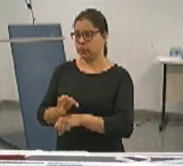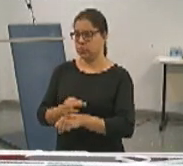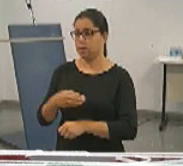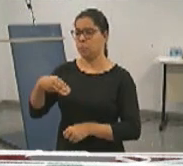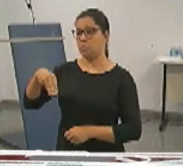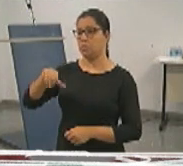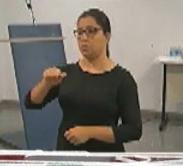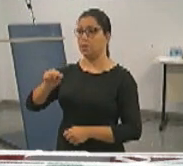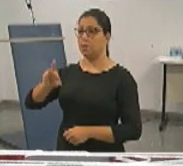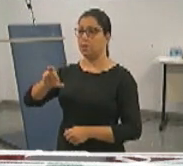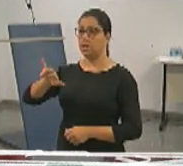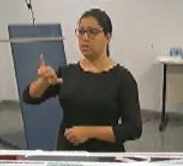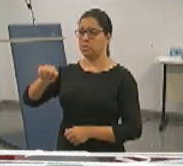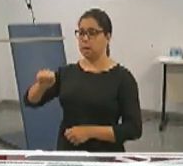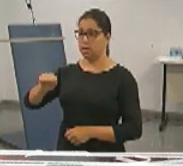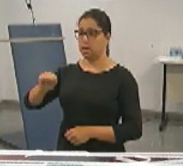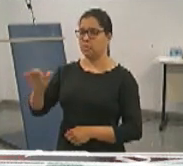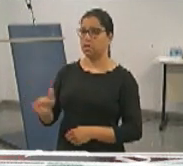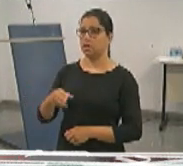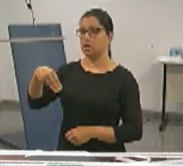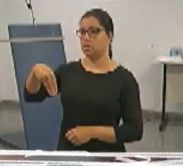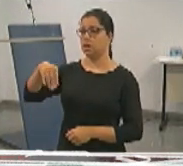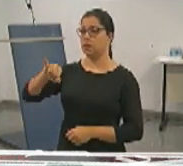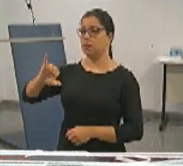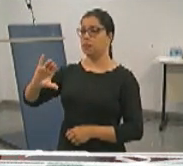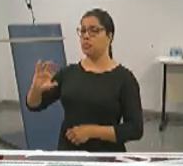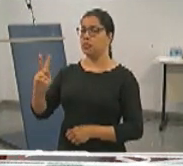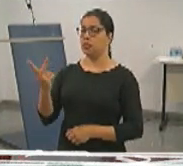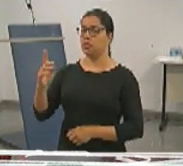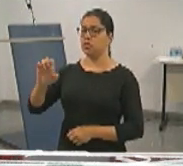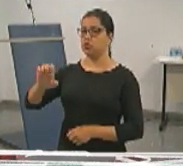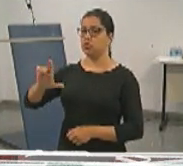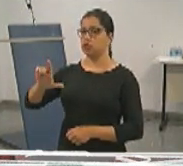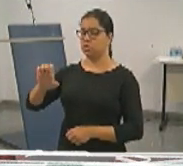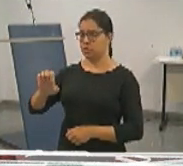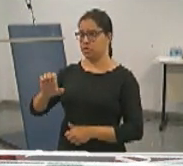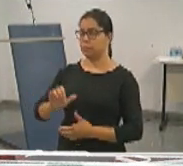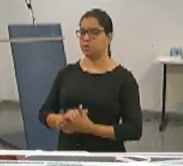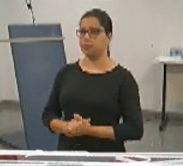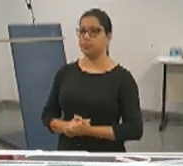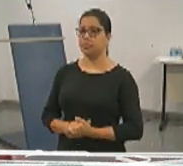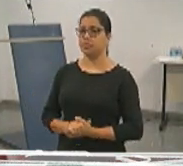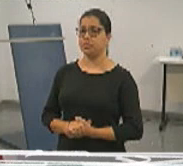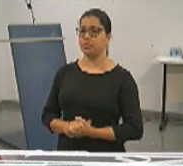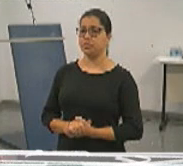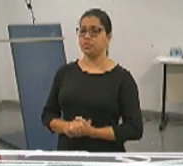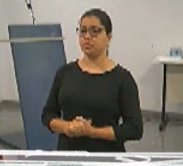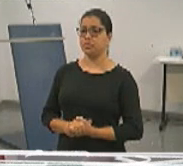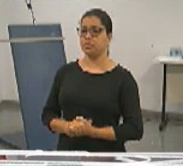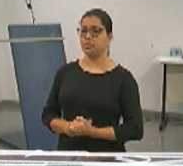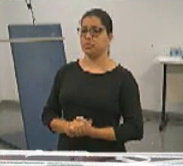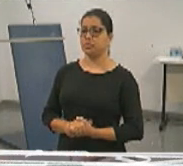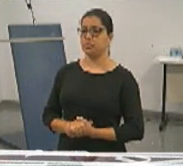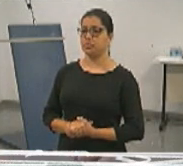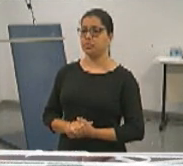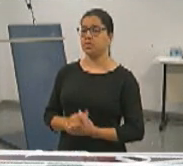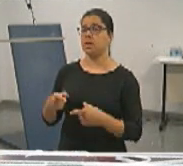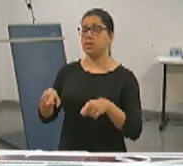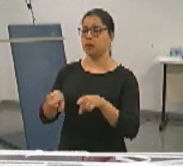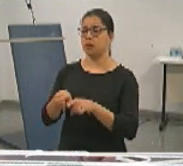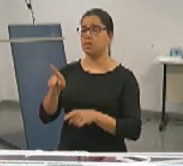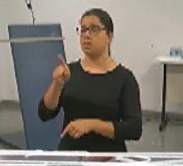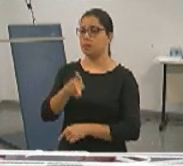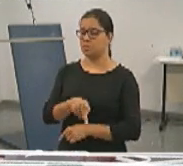Maria Michele, que é o ZU, se não me engano, é o FGD, e a docente